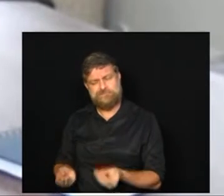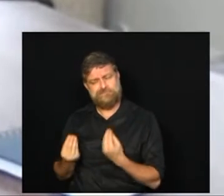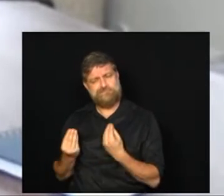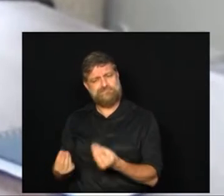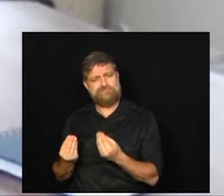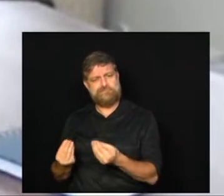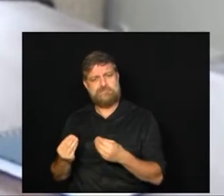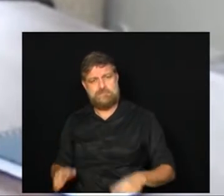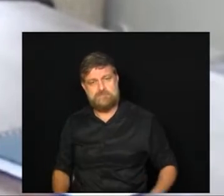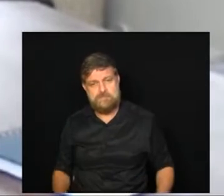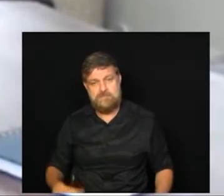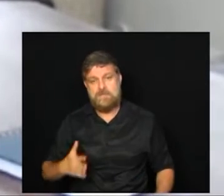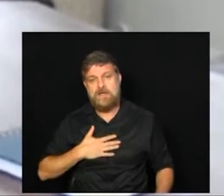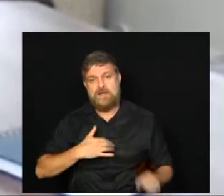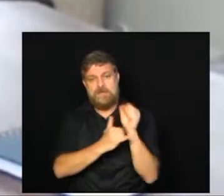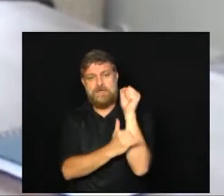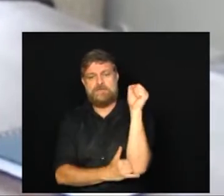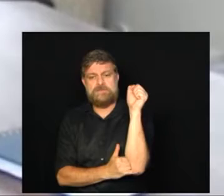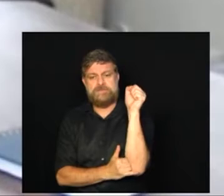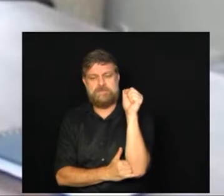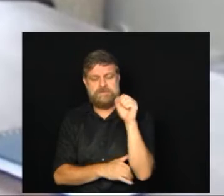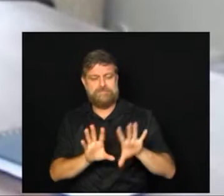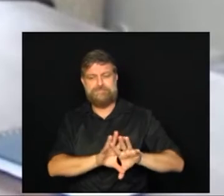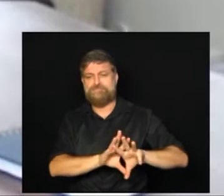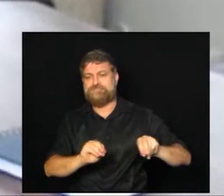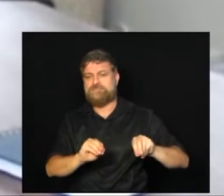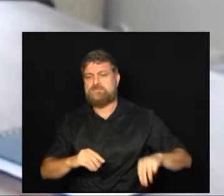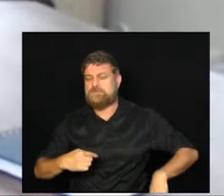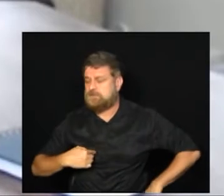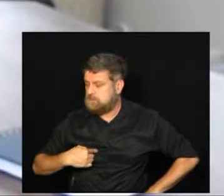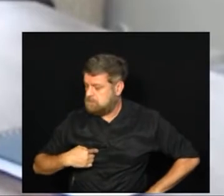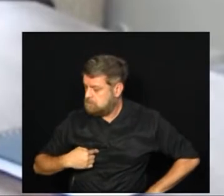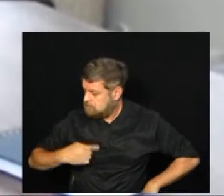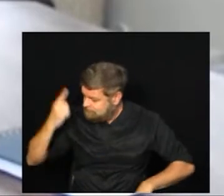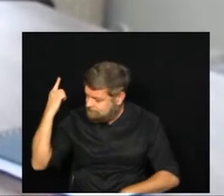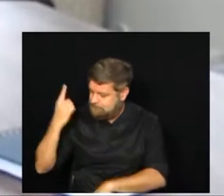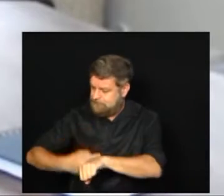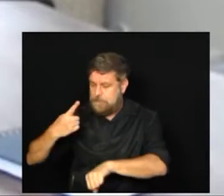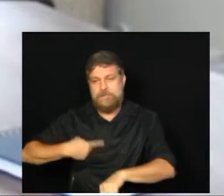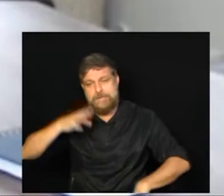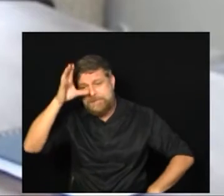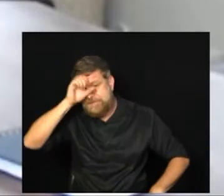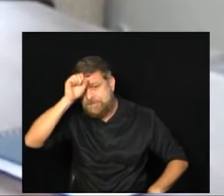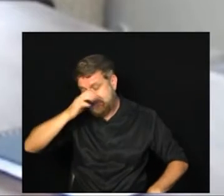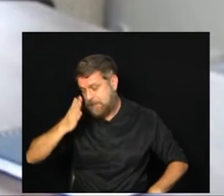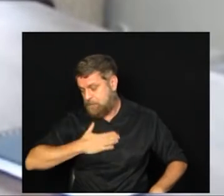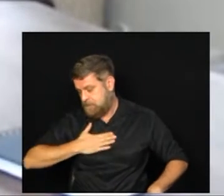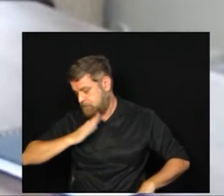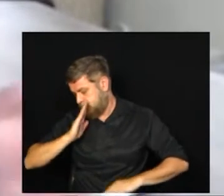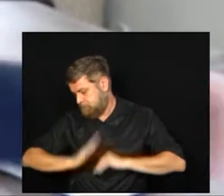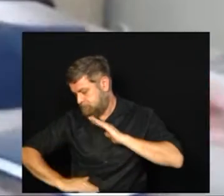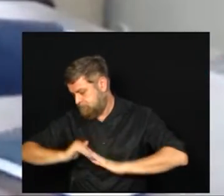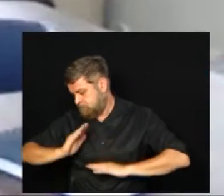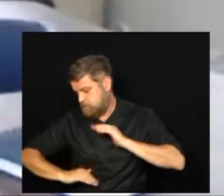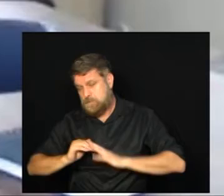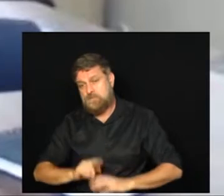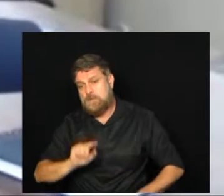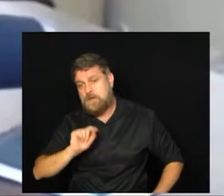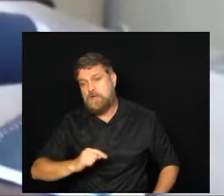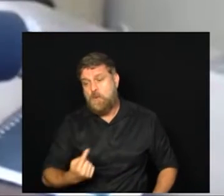Então, a minha desculpa caiu por terra, né? Eu falei, bom, então tá na hora de eu aprender a fazer meu dever de casa, né? E aí, o que eu